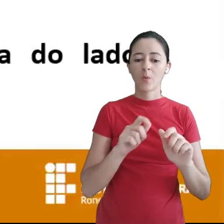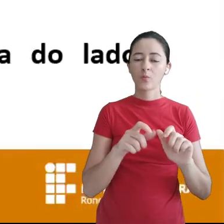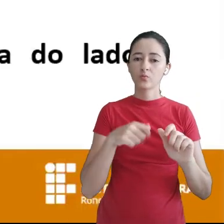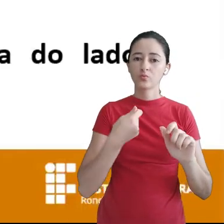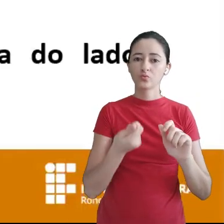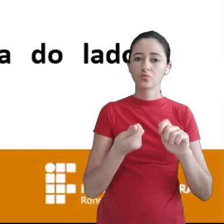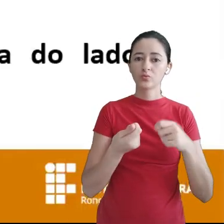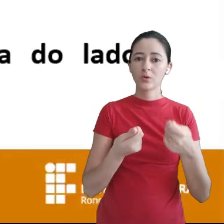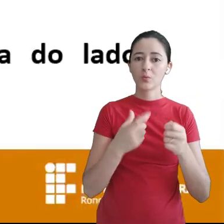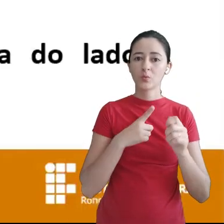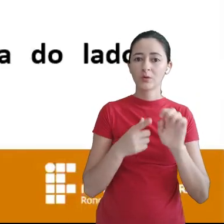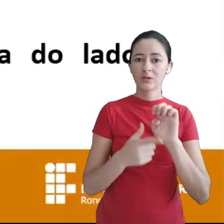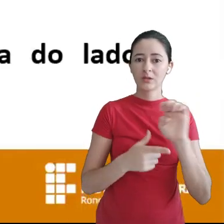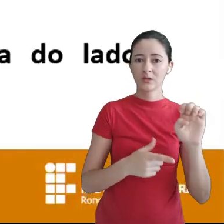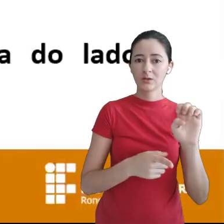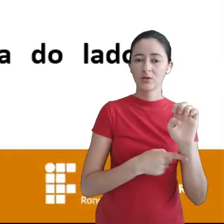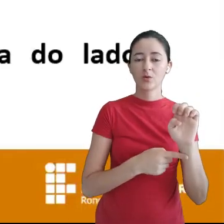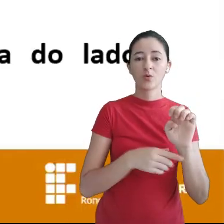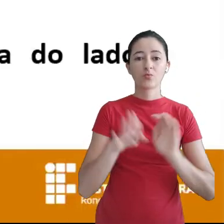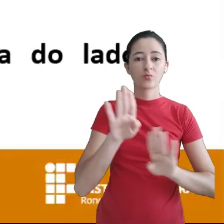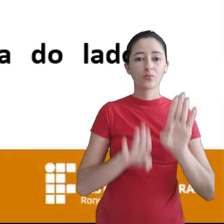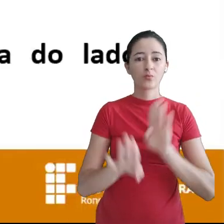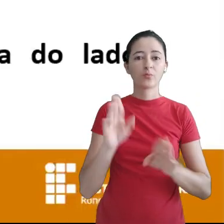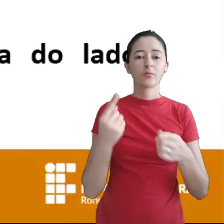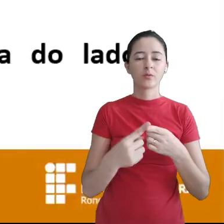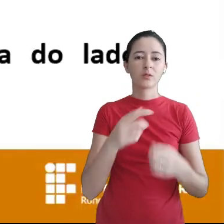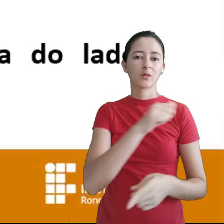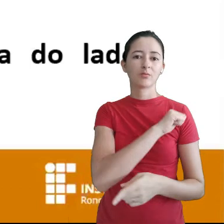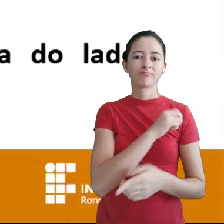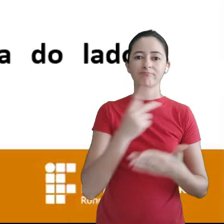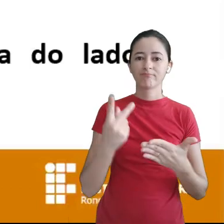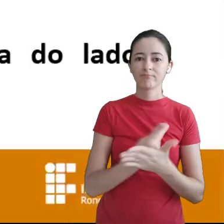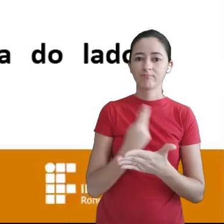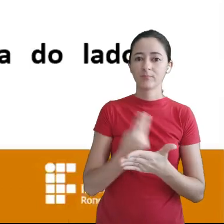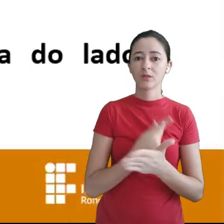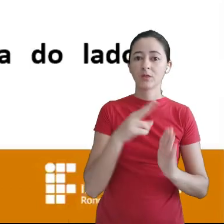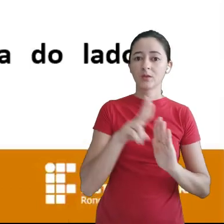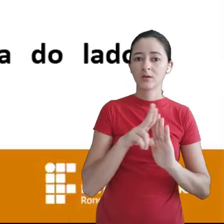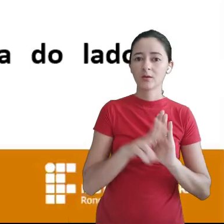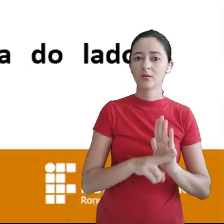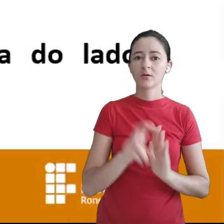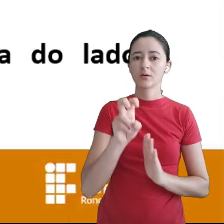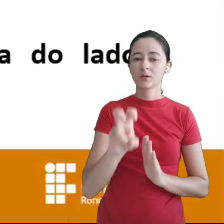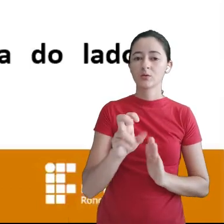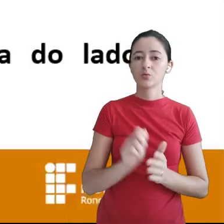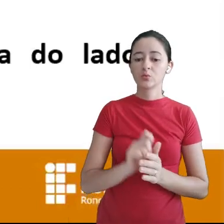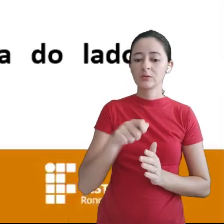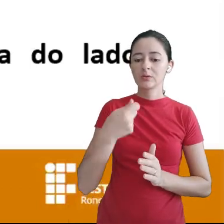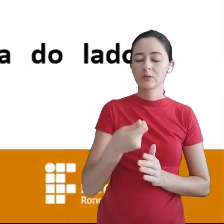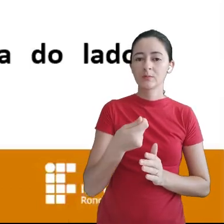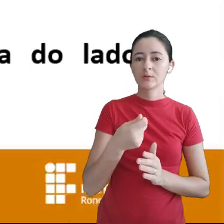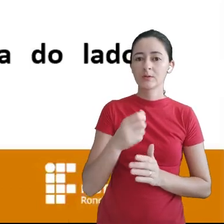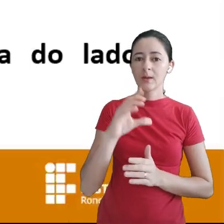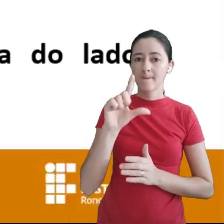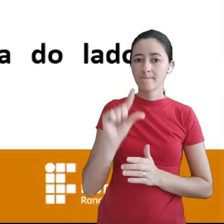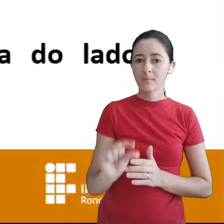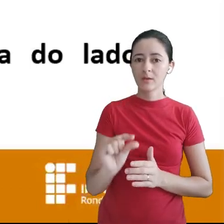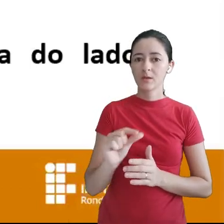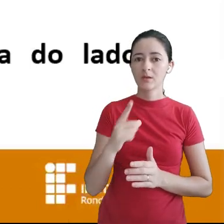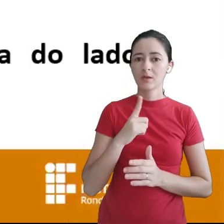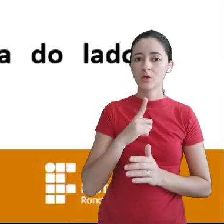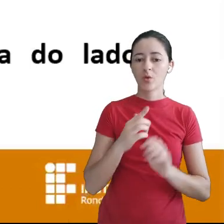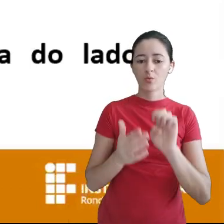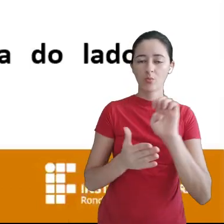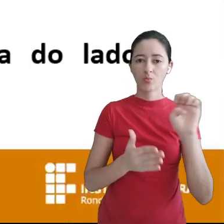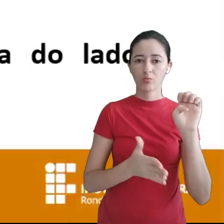máxima. Preste atenção nisso. Essa regra aqui é muito importante. E eu já vi muita aluna errando isso aqui. Regra 5. O símbolo da